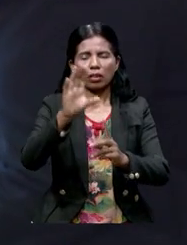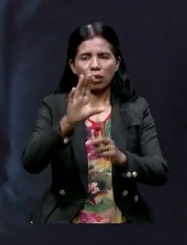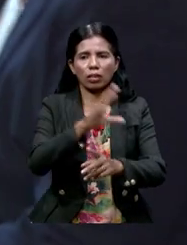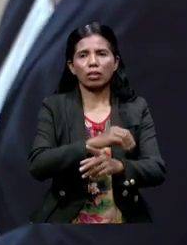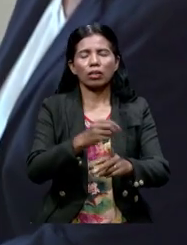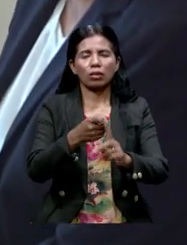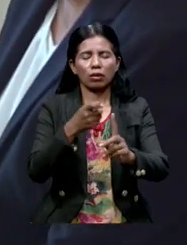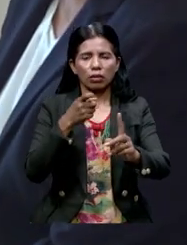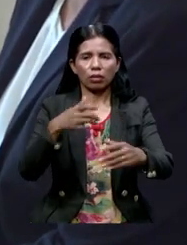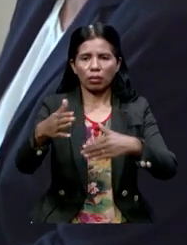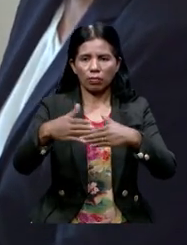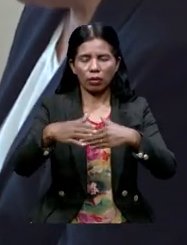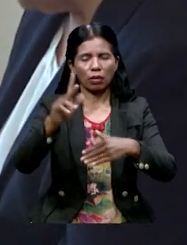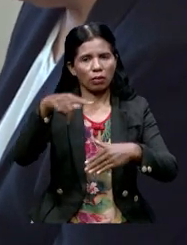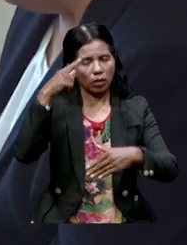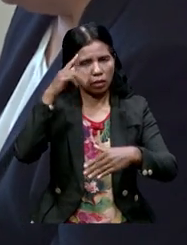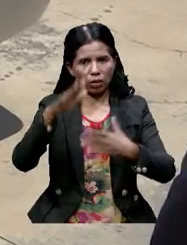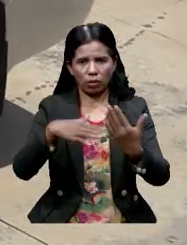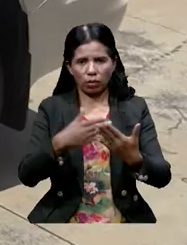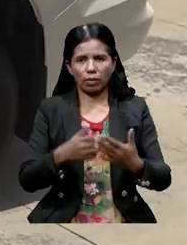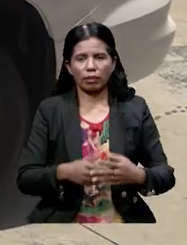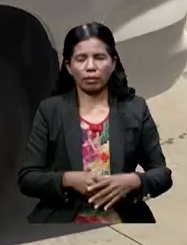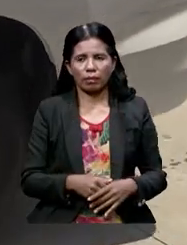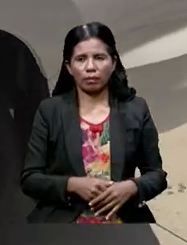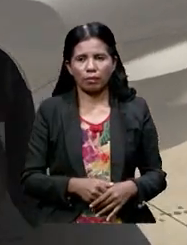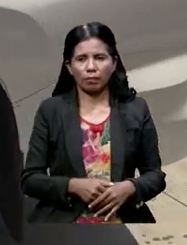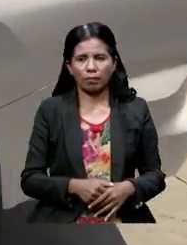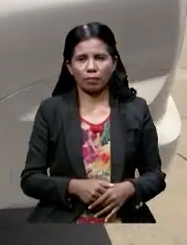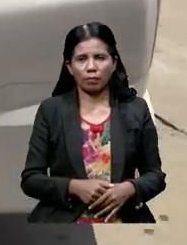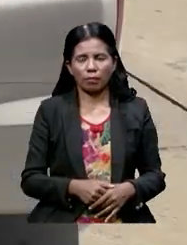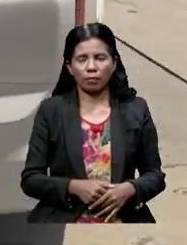pertense ou besik politiku sira Joaniko Vicente Aderito Ximenes, ZMN.